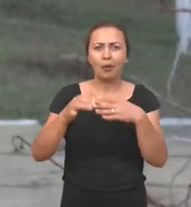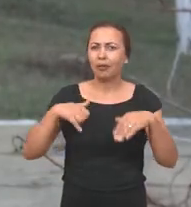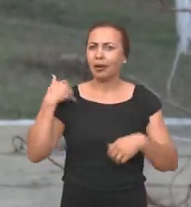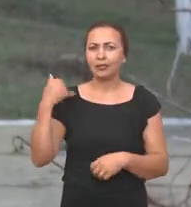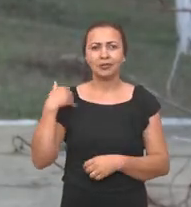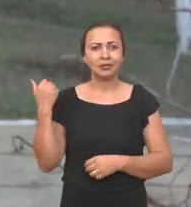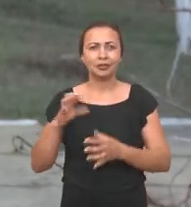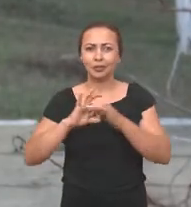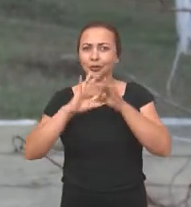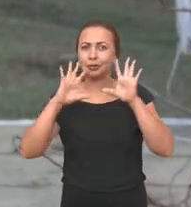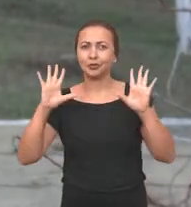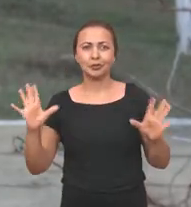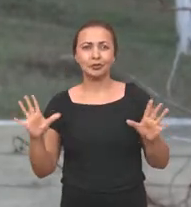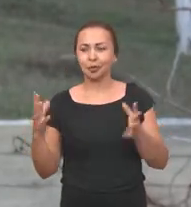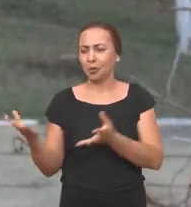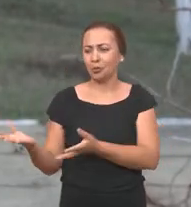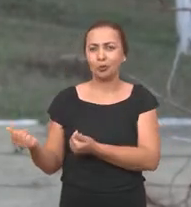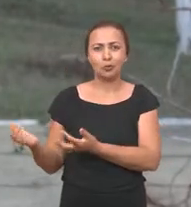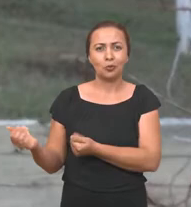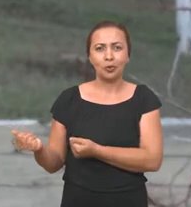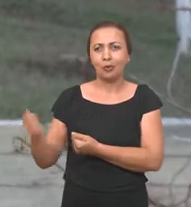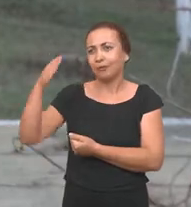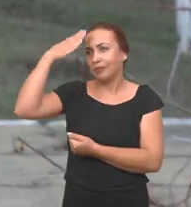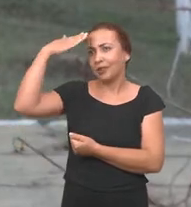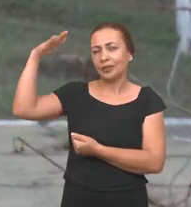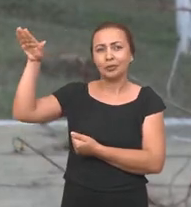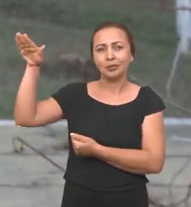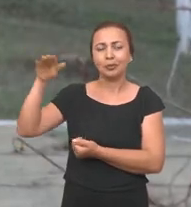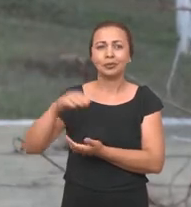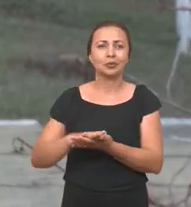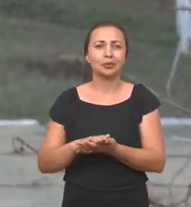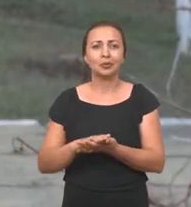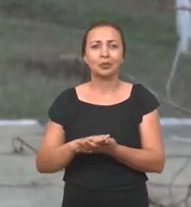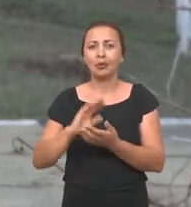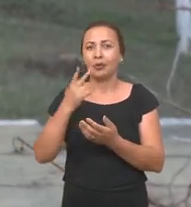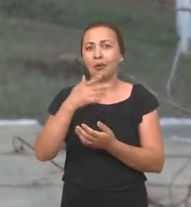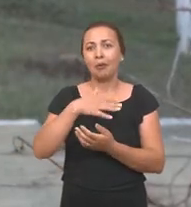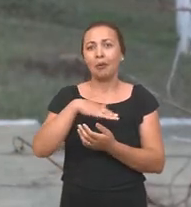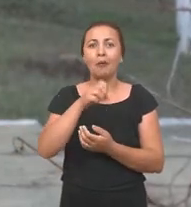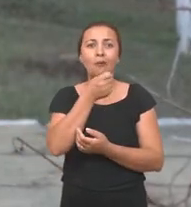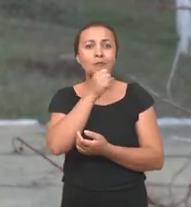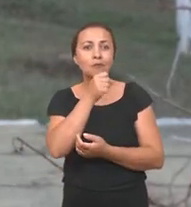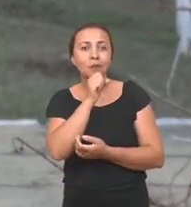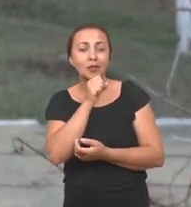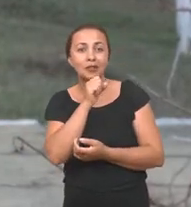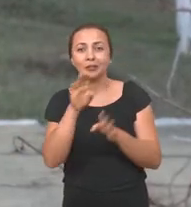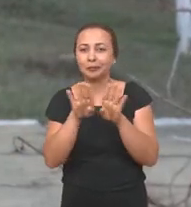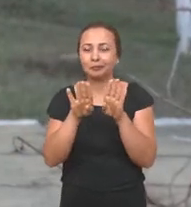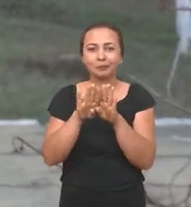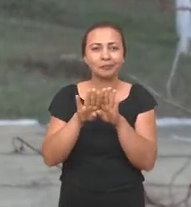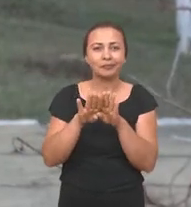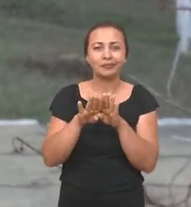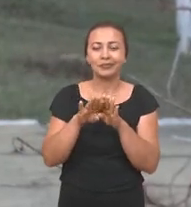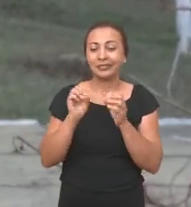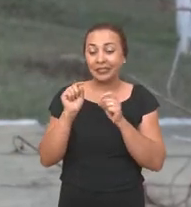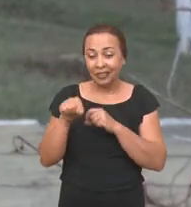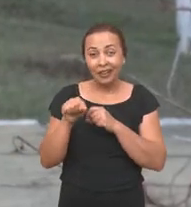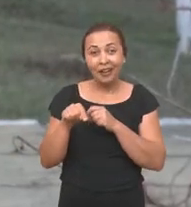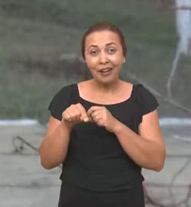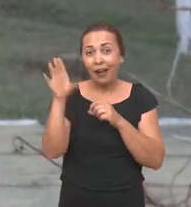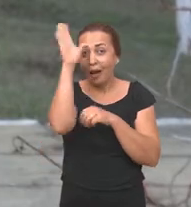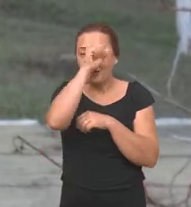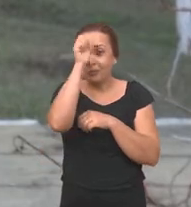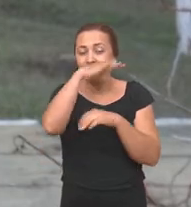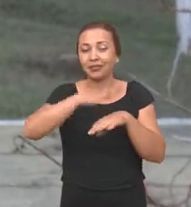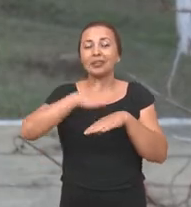idades, né? Ou jovens, ou mais adultos, ou o pessoal da melhor idade também, né? Você está ali, está aprendendo